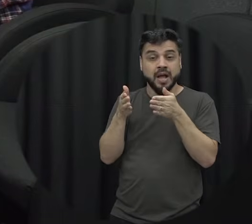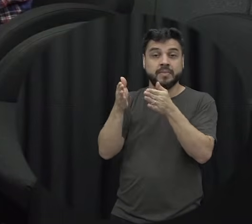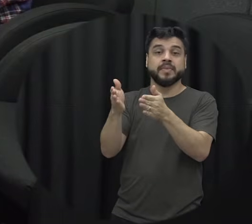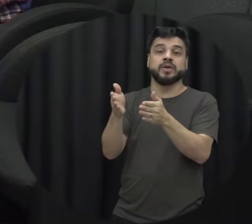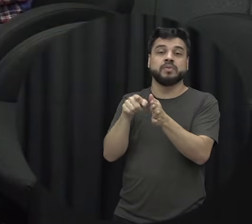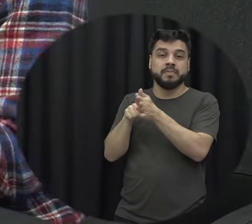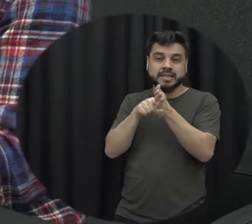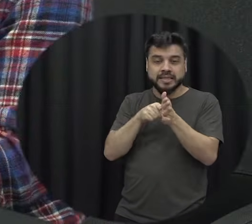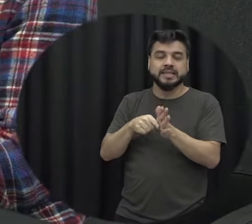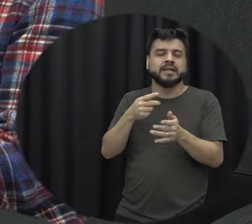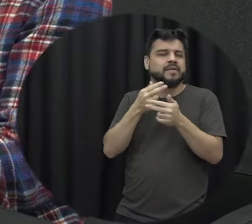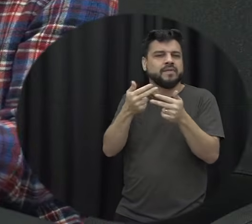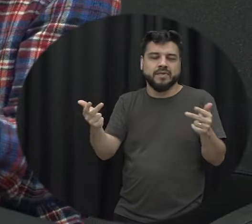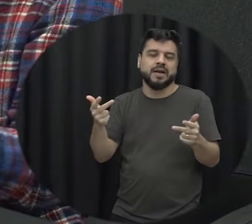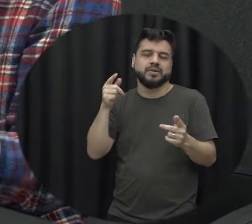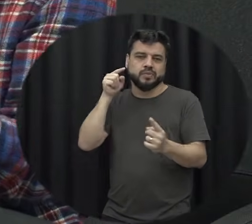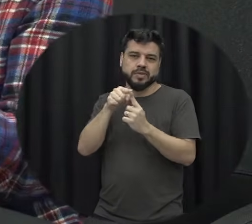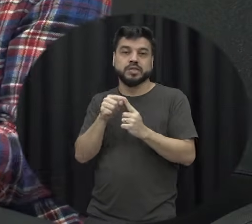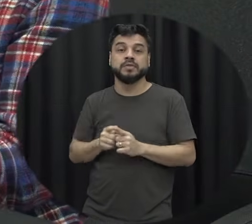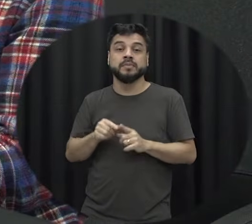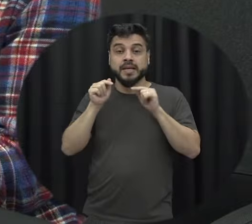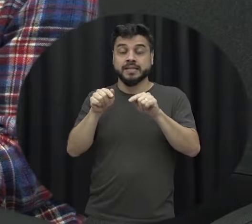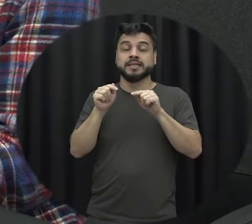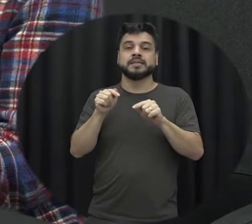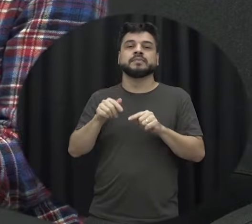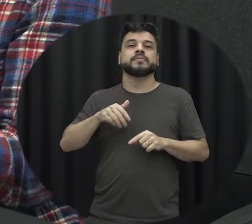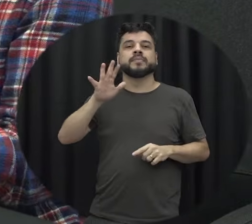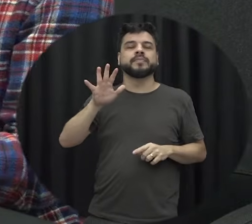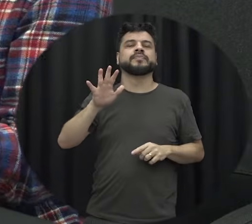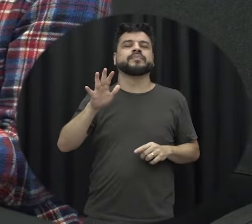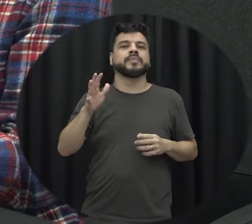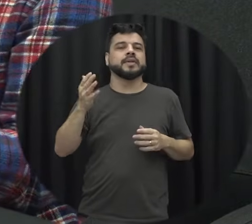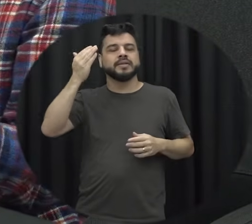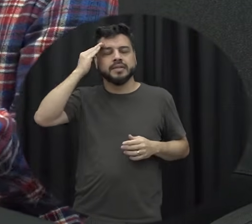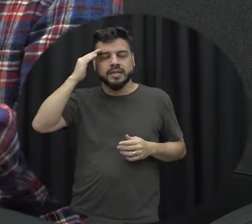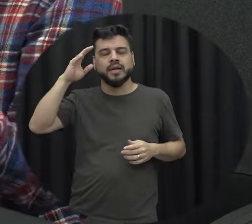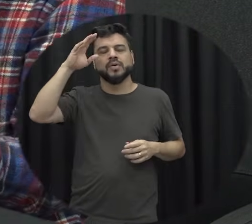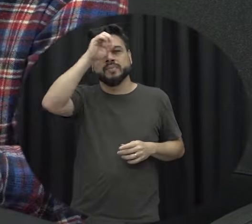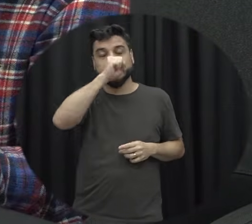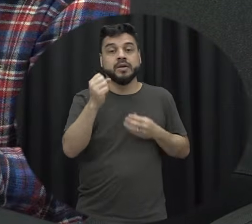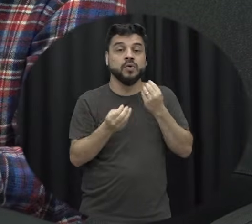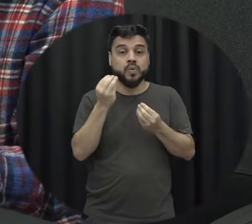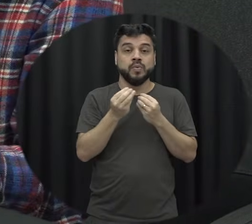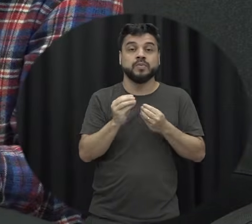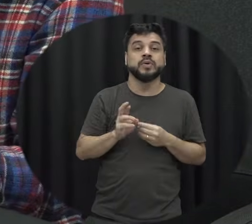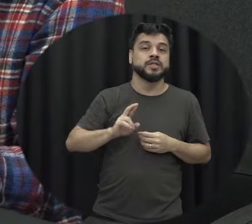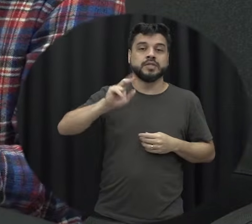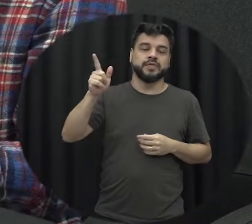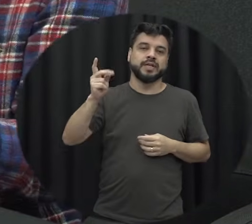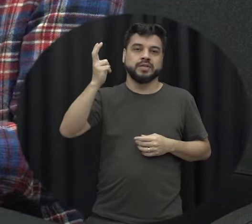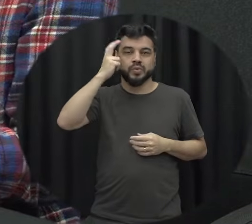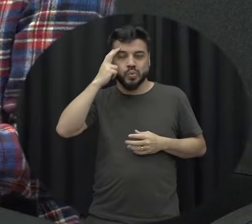vários objetivos, mas um deles é compreender justamente como diferentes